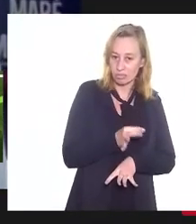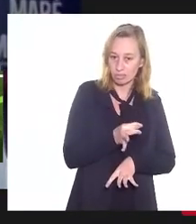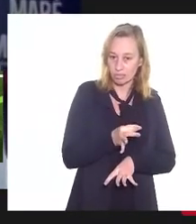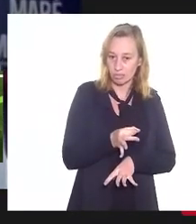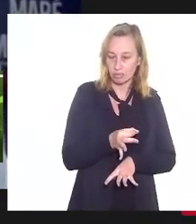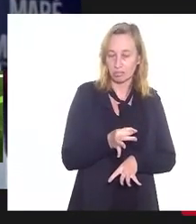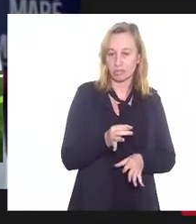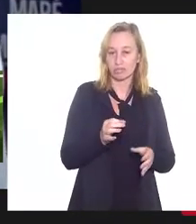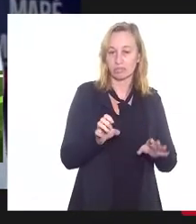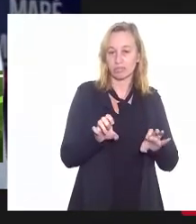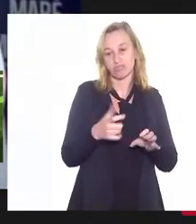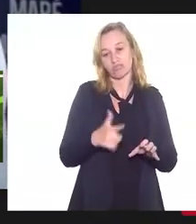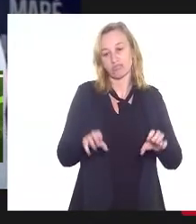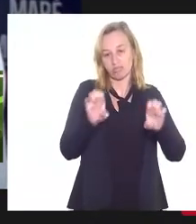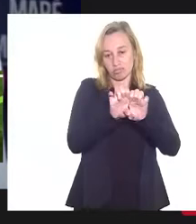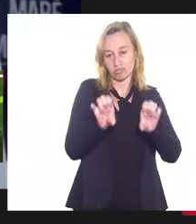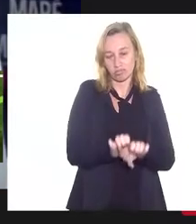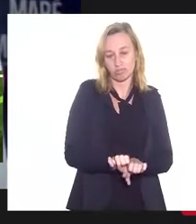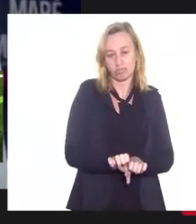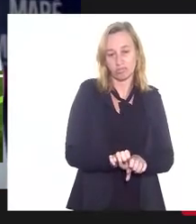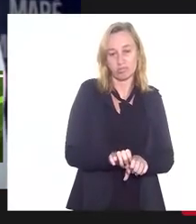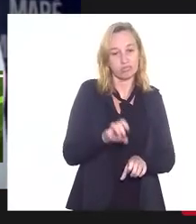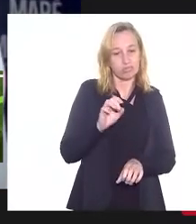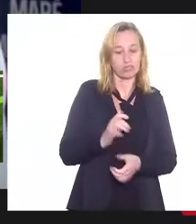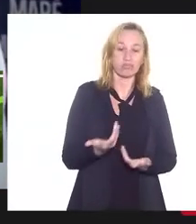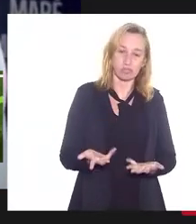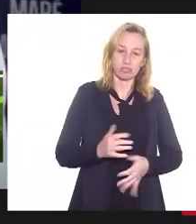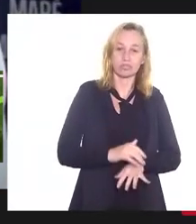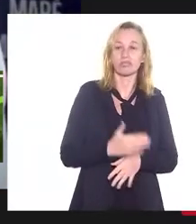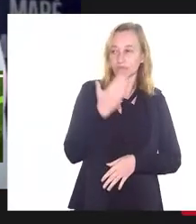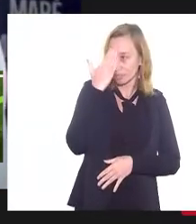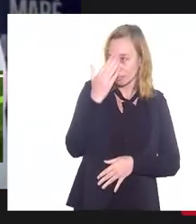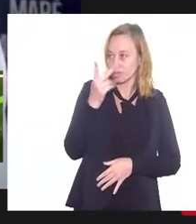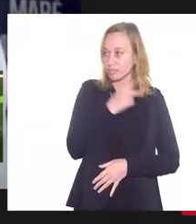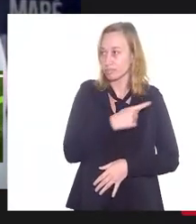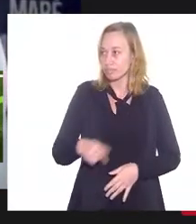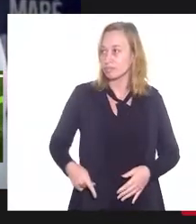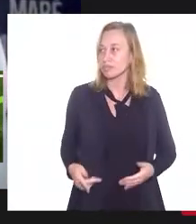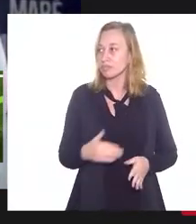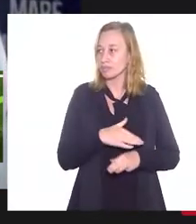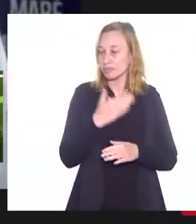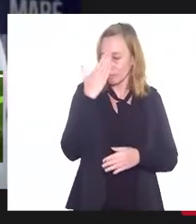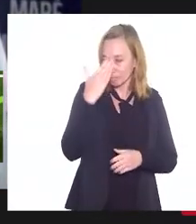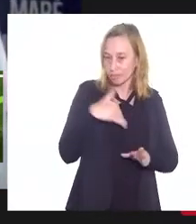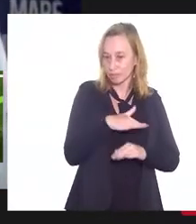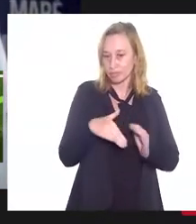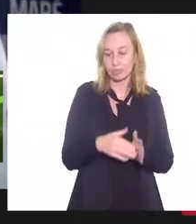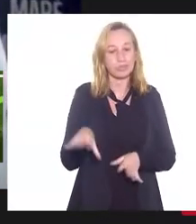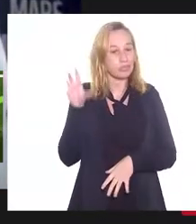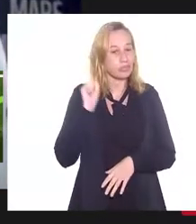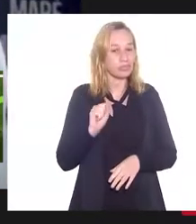racismo estrutural. Então, muito obrigada, senhora presidenta. Agradeço a todos e a todas que estão nos ouvindo nesse momento e nos